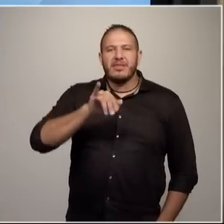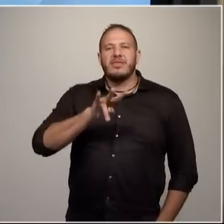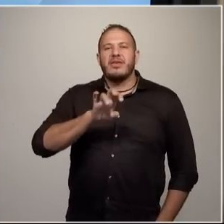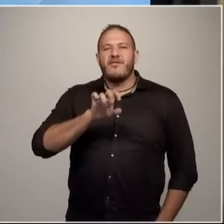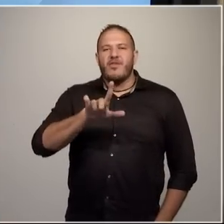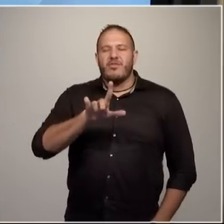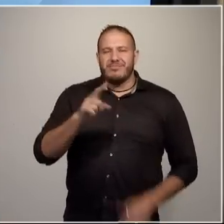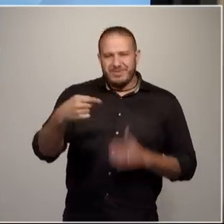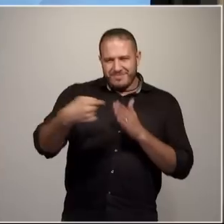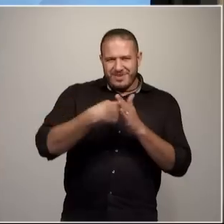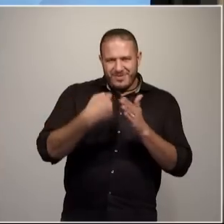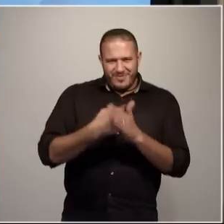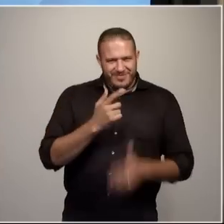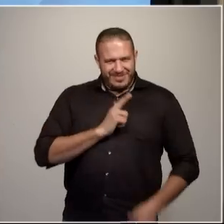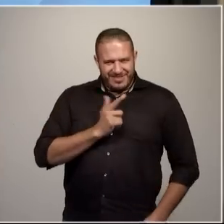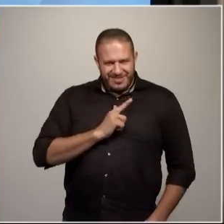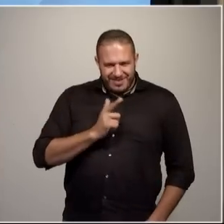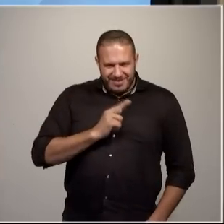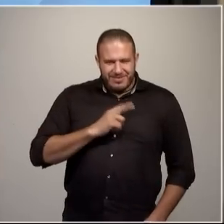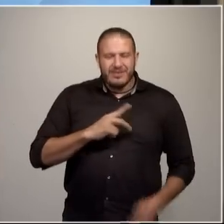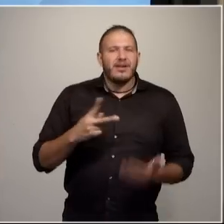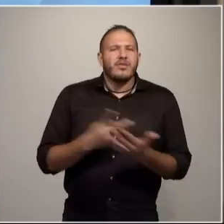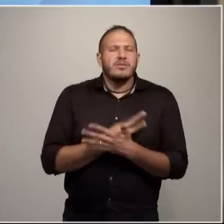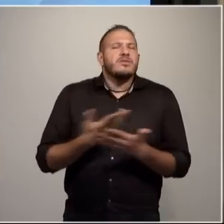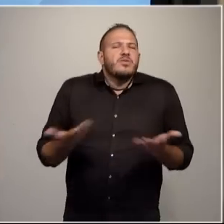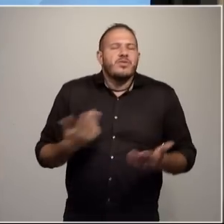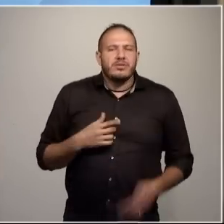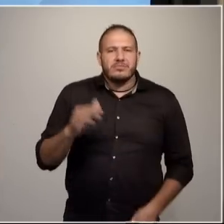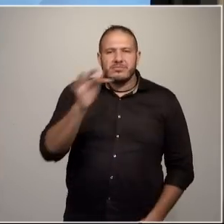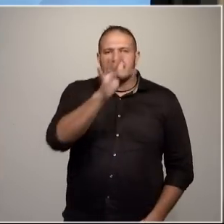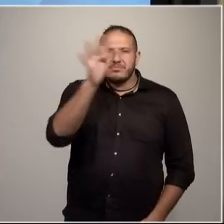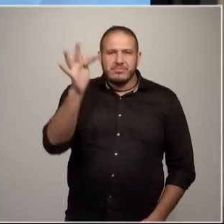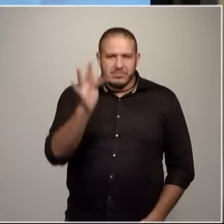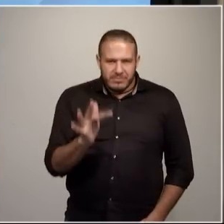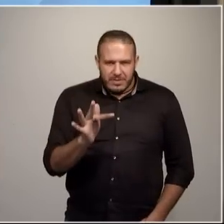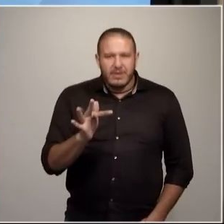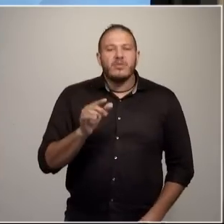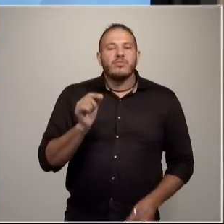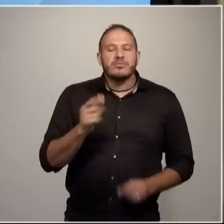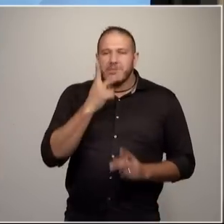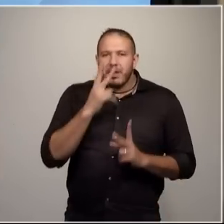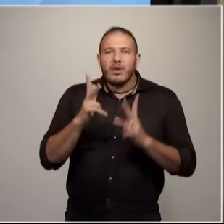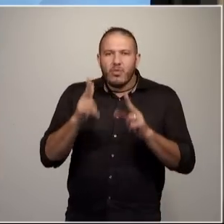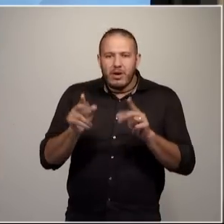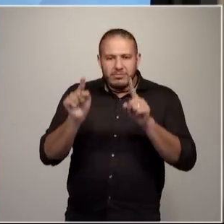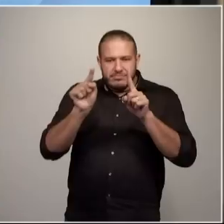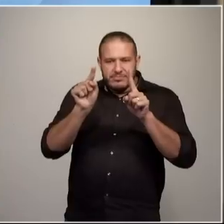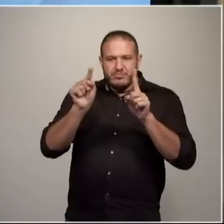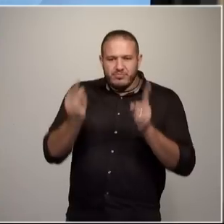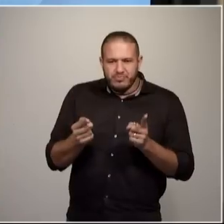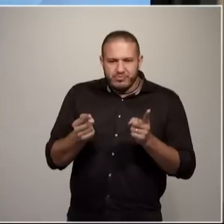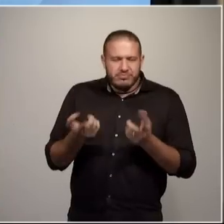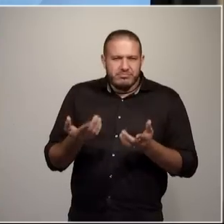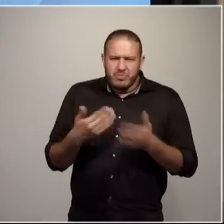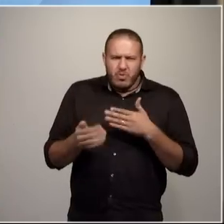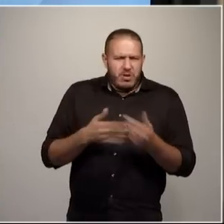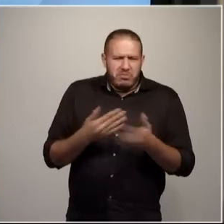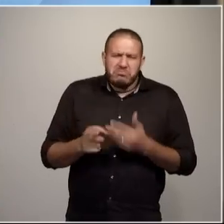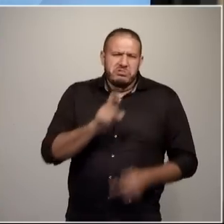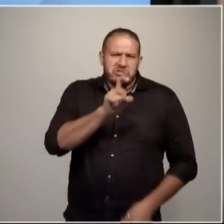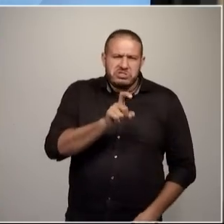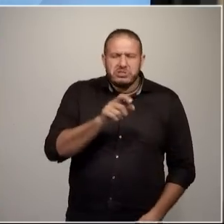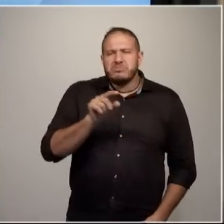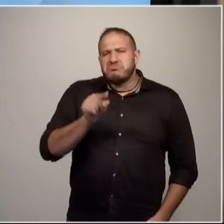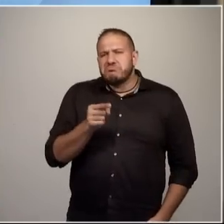Curva de nível acontece quando eu pego essa função e igualo a uma constante, qualquer uma. Posso